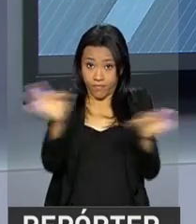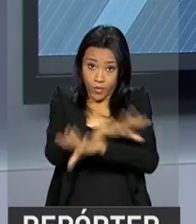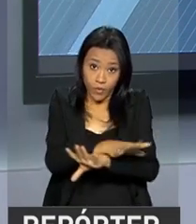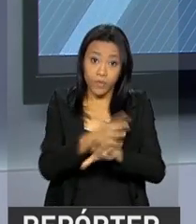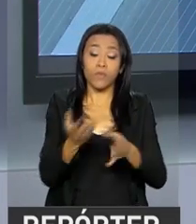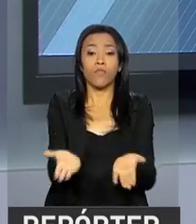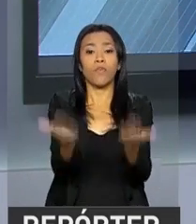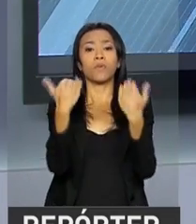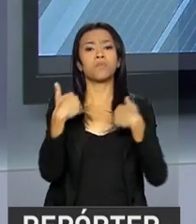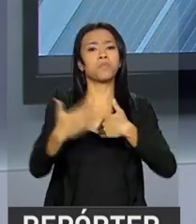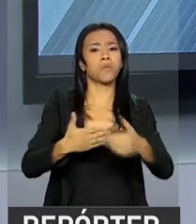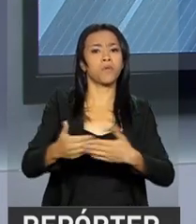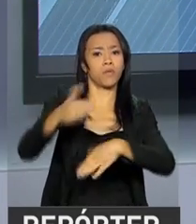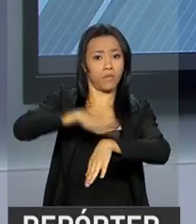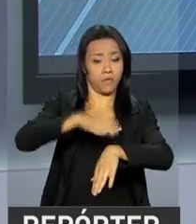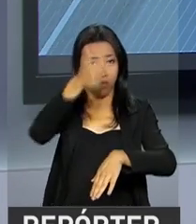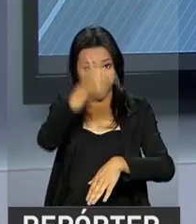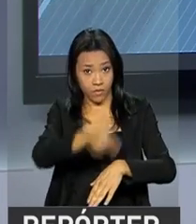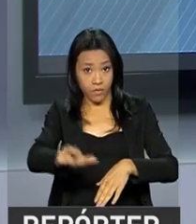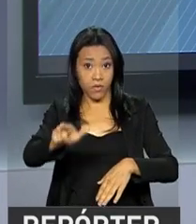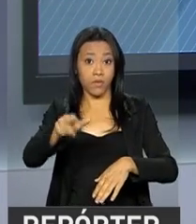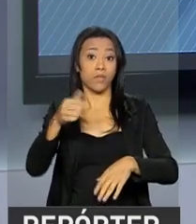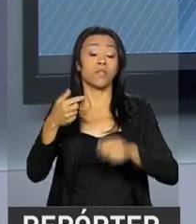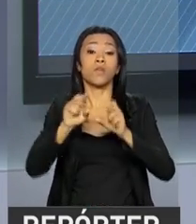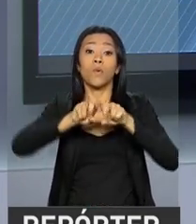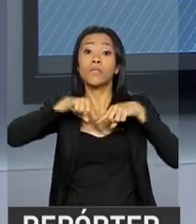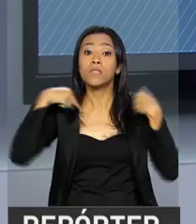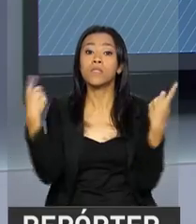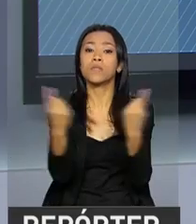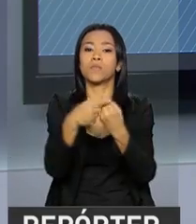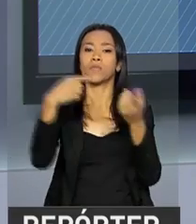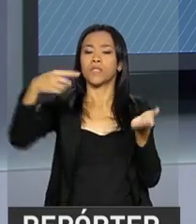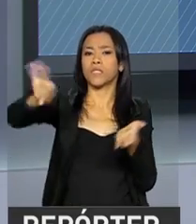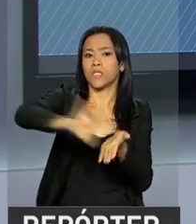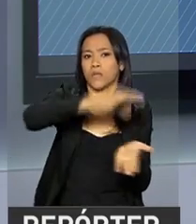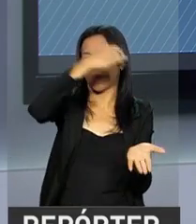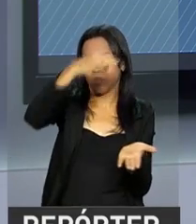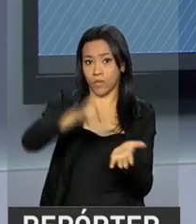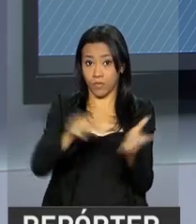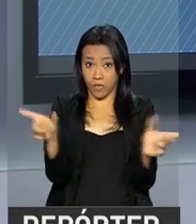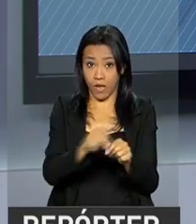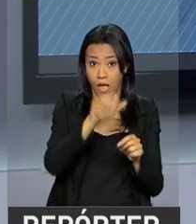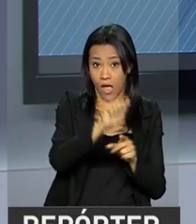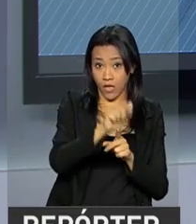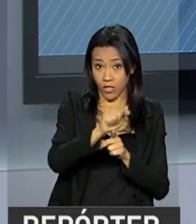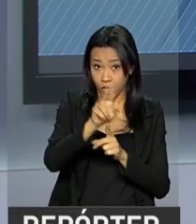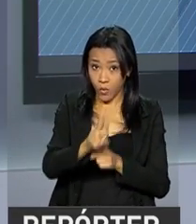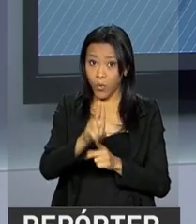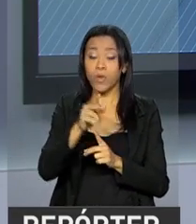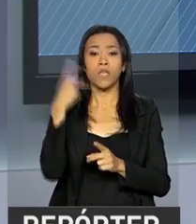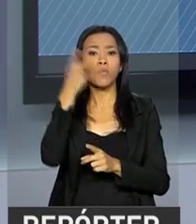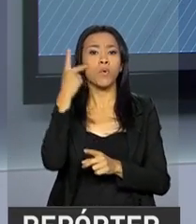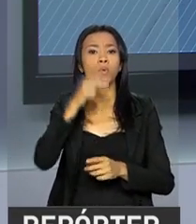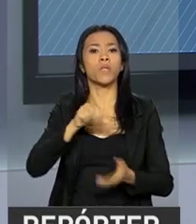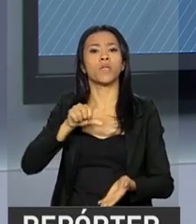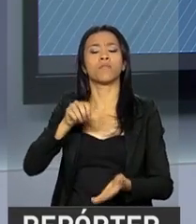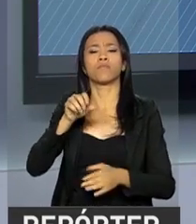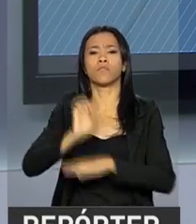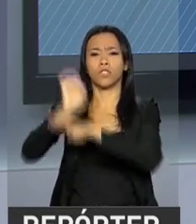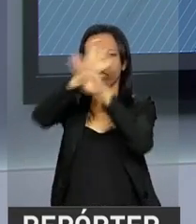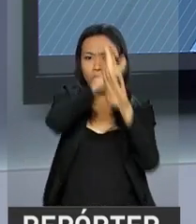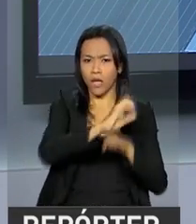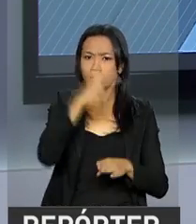aqui voltamos a qualquer momento com a cerimônia de assinatura de acordos entre a Agu e as procuradorias estaduais e do Distrito